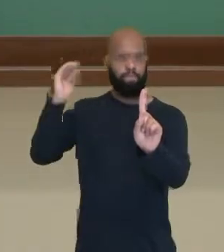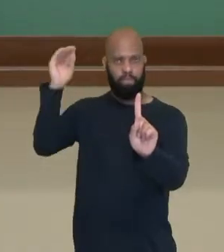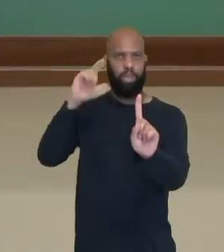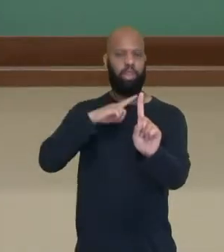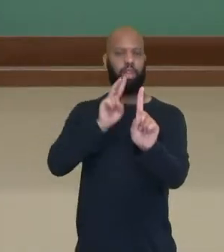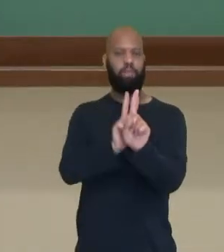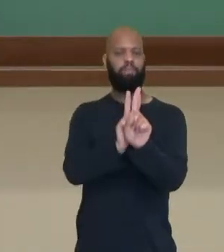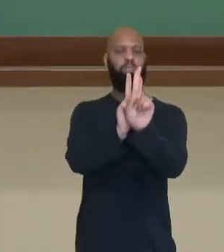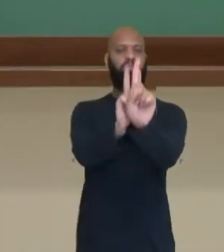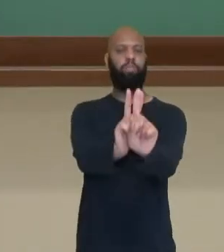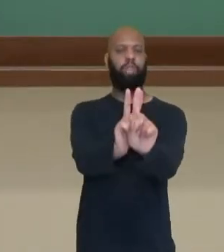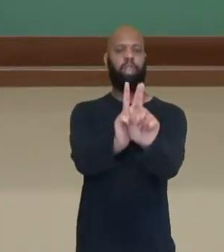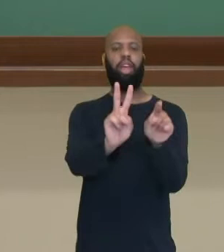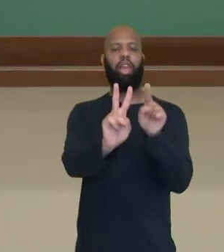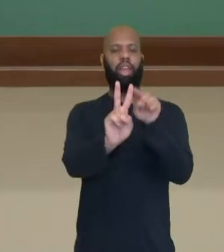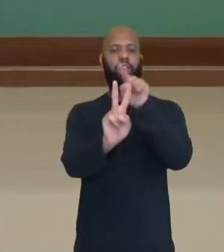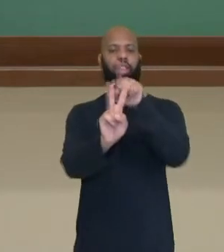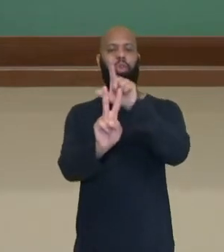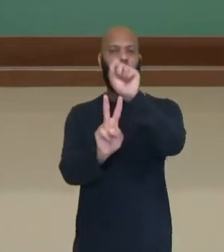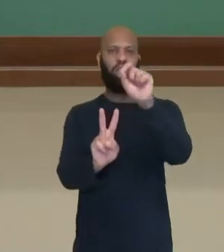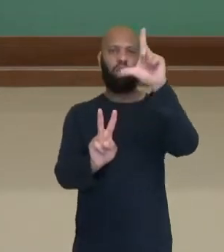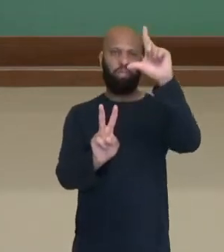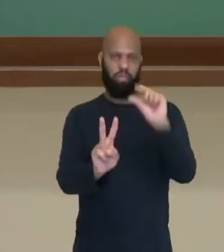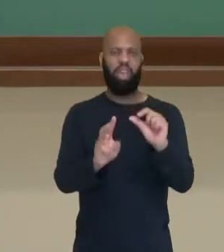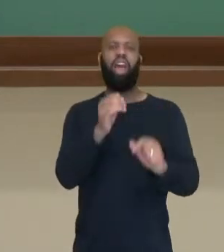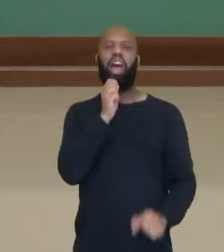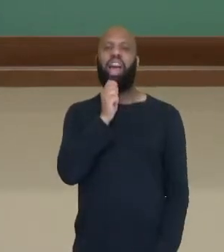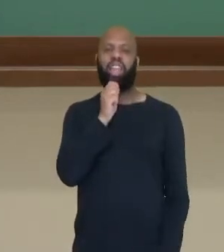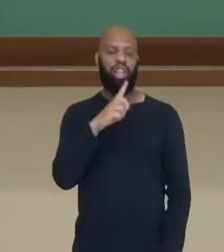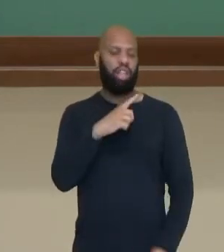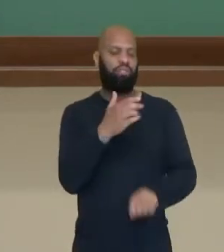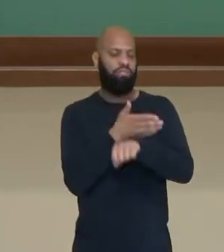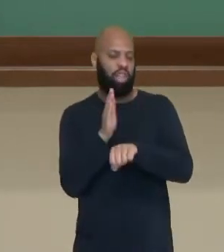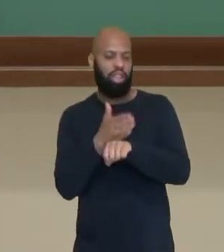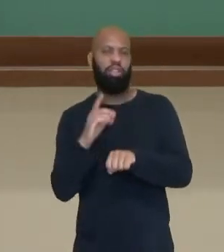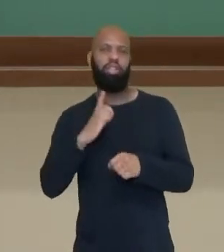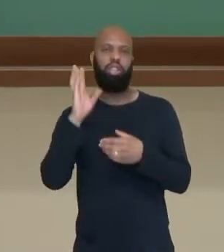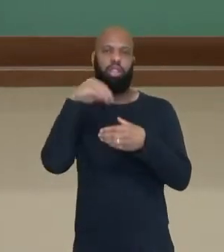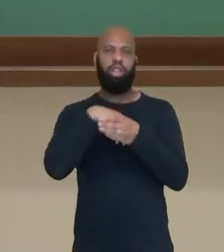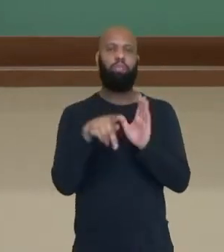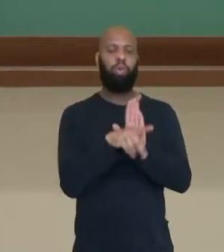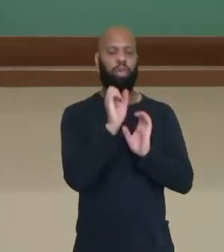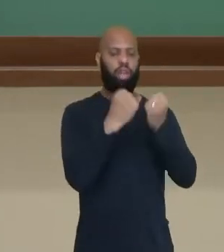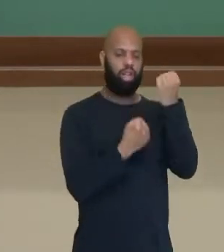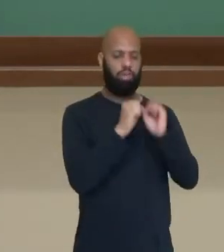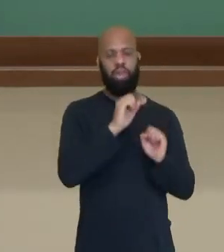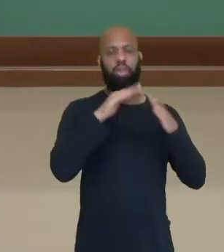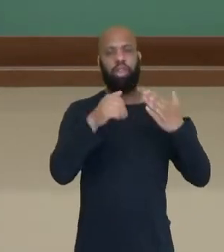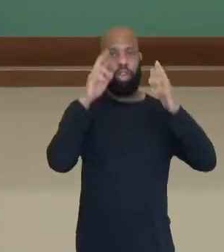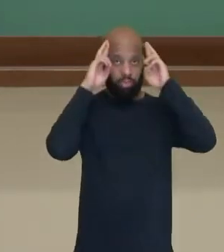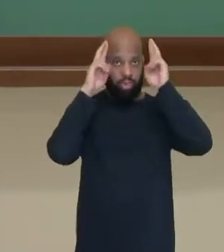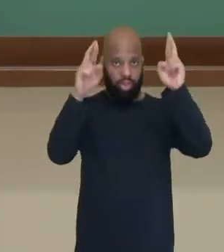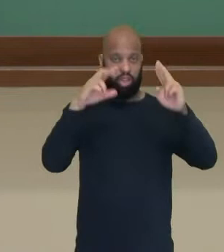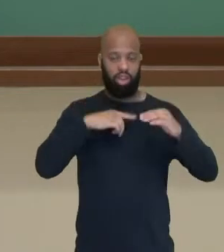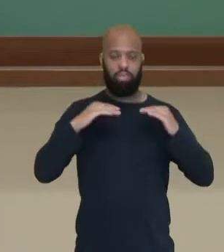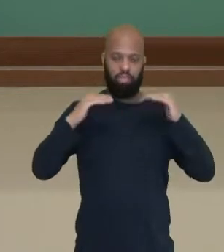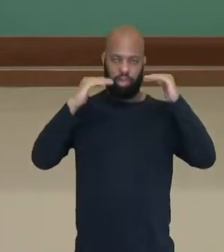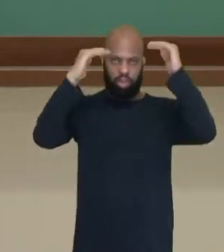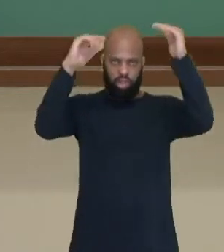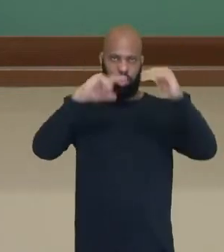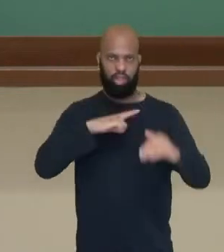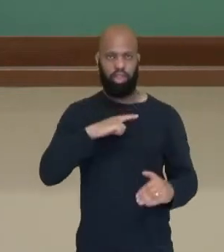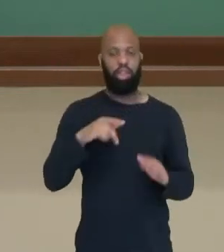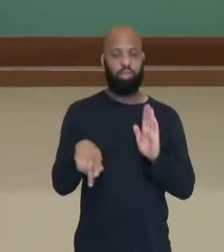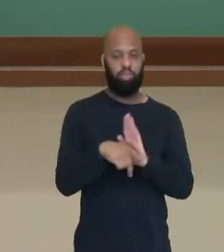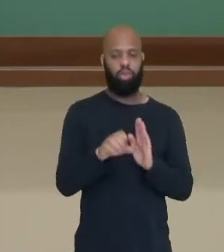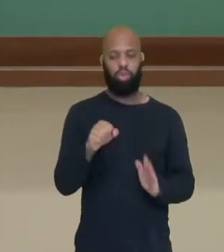pouco menos graduados, que ainda estão em treinamento dentro da academia e respeitando a hierarquia presente no sumô. Então,